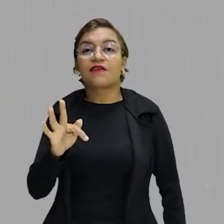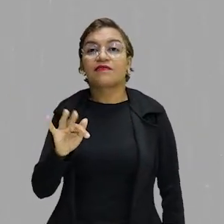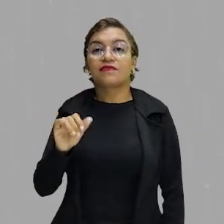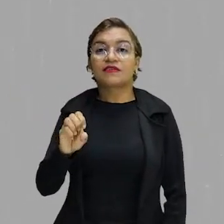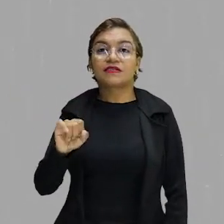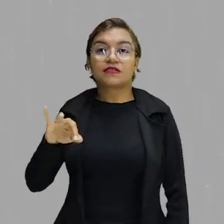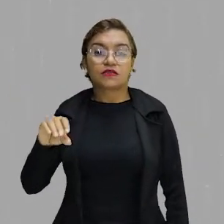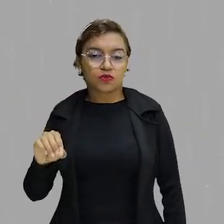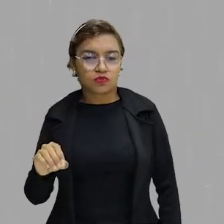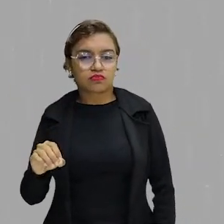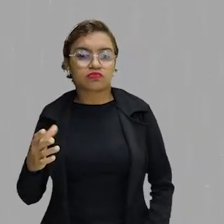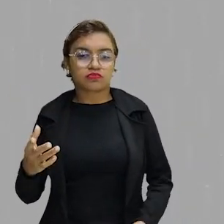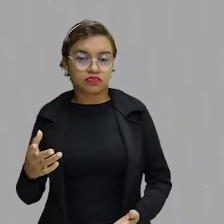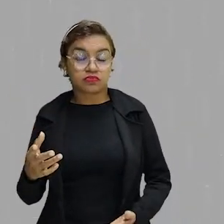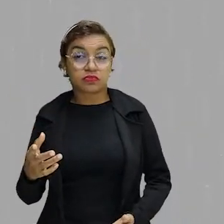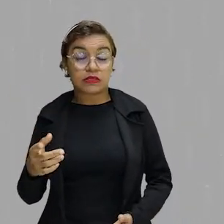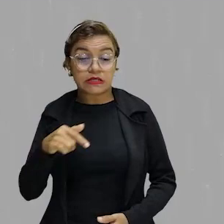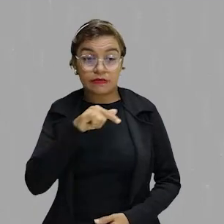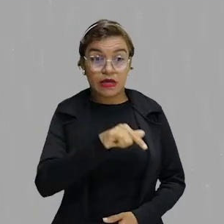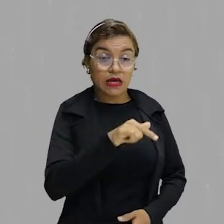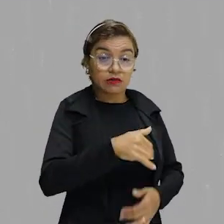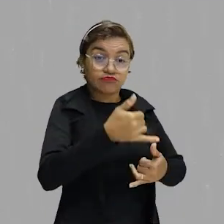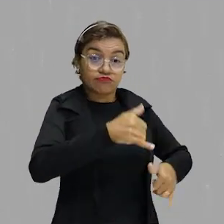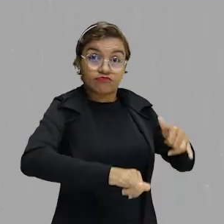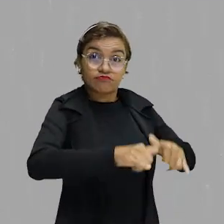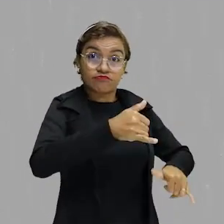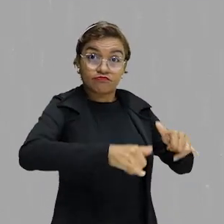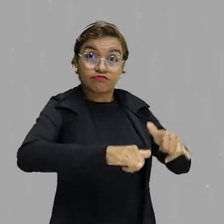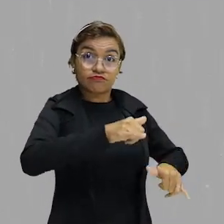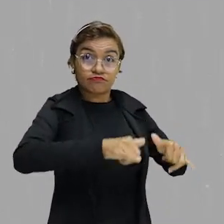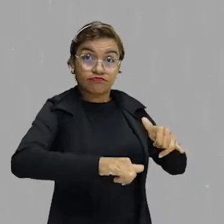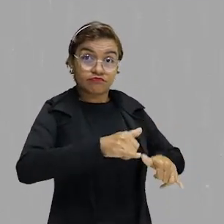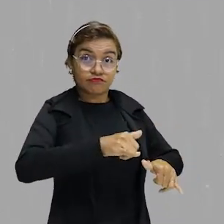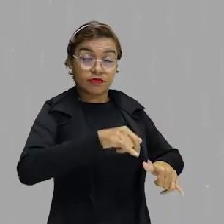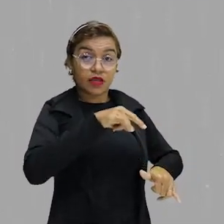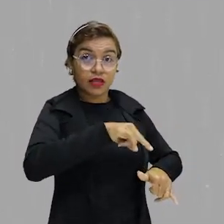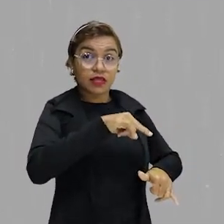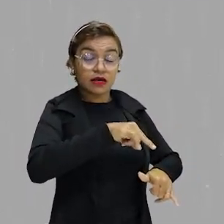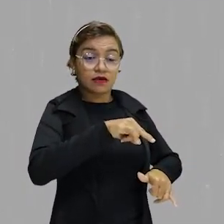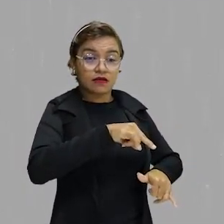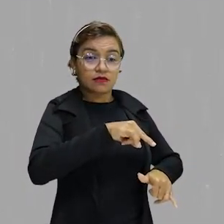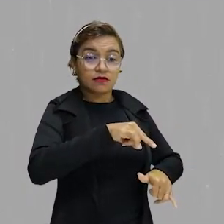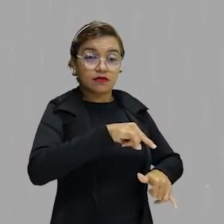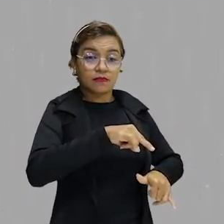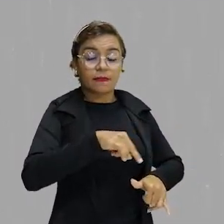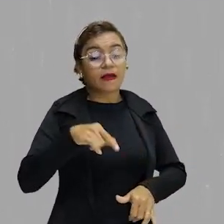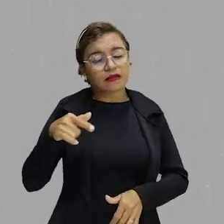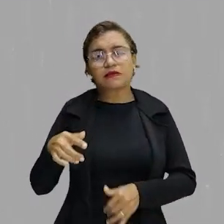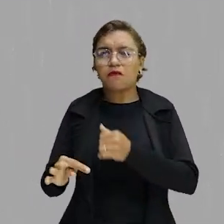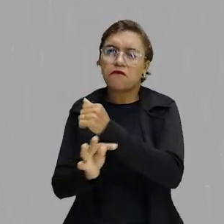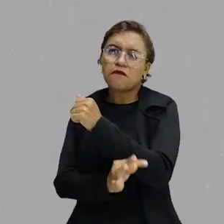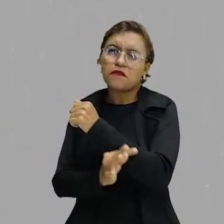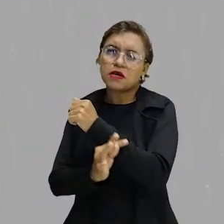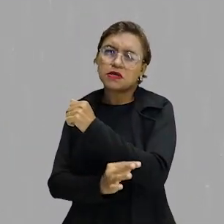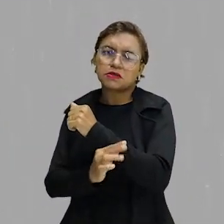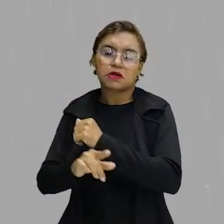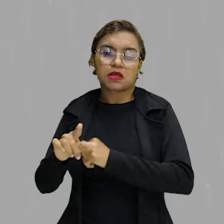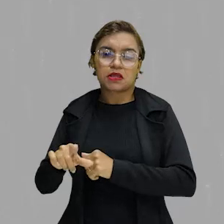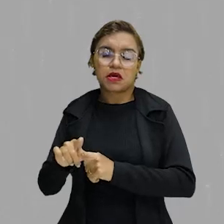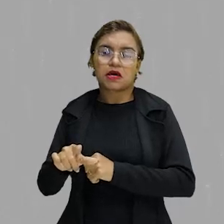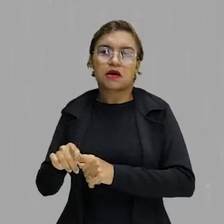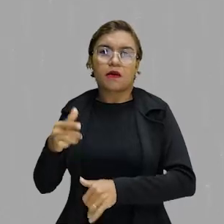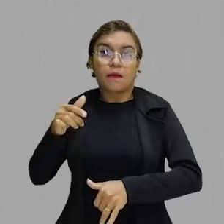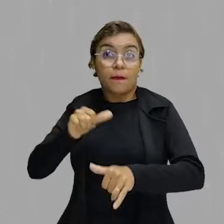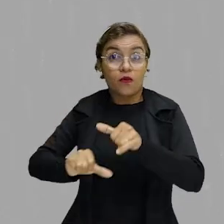tenho a modelação do relevo com a alteração da sua estrutura química da rocha, no físico não. Eu tenho a